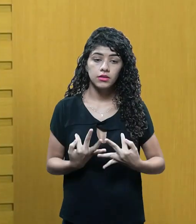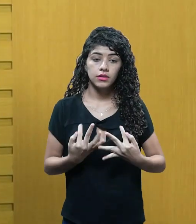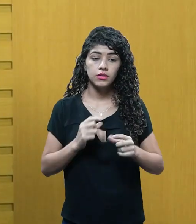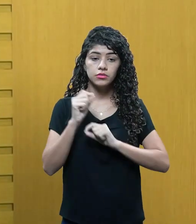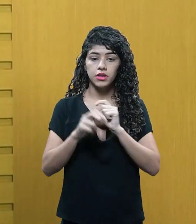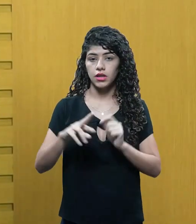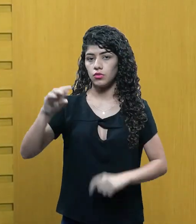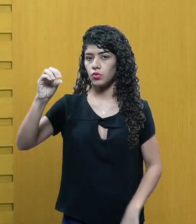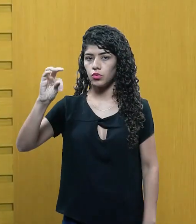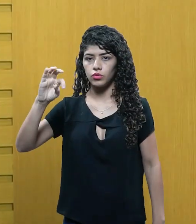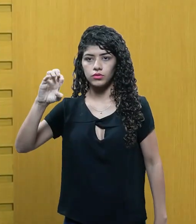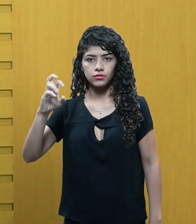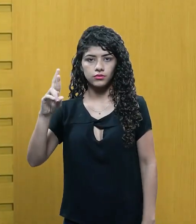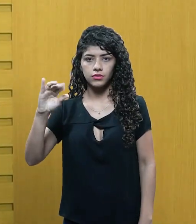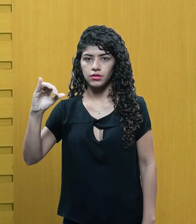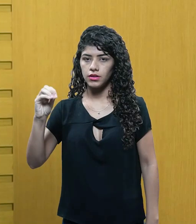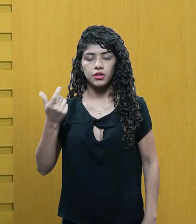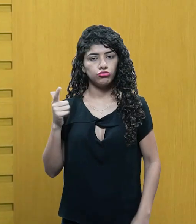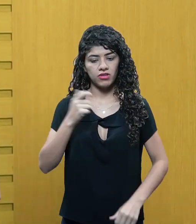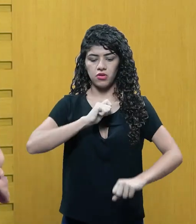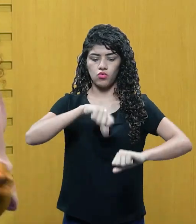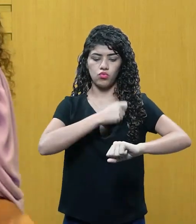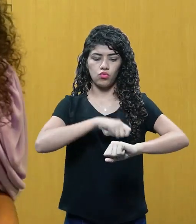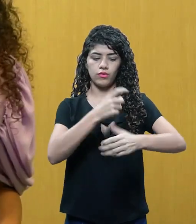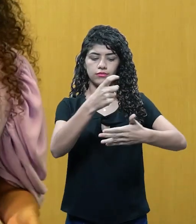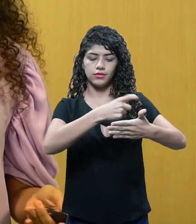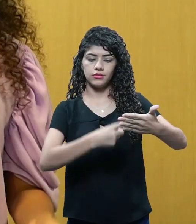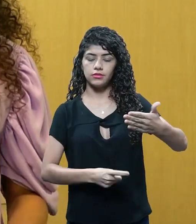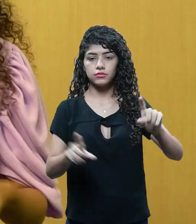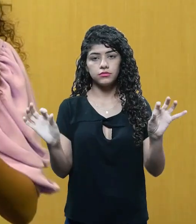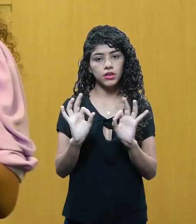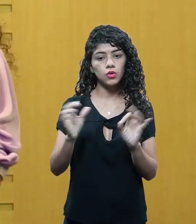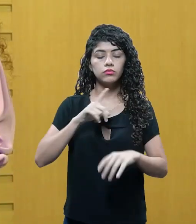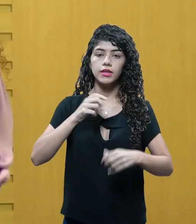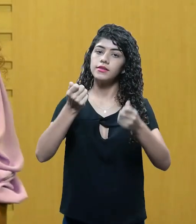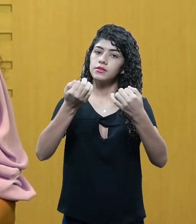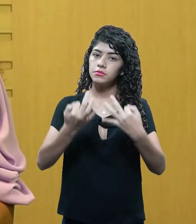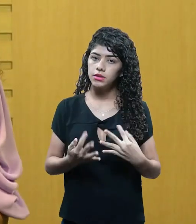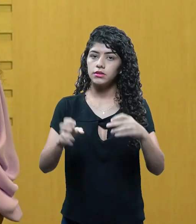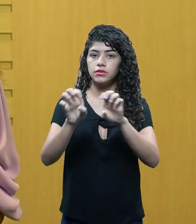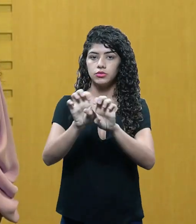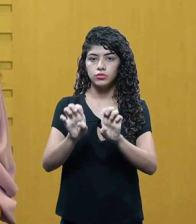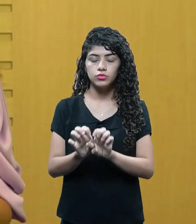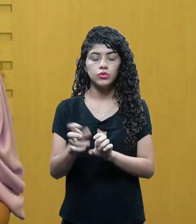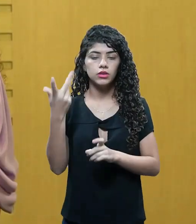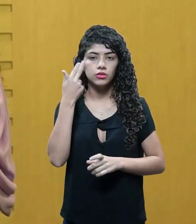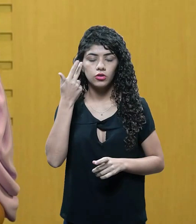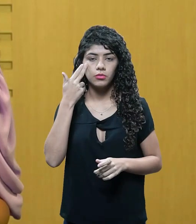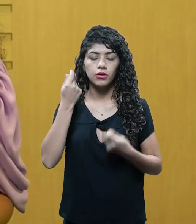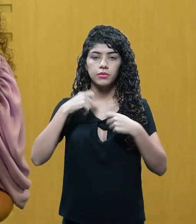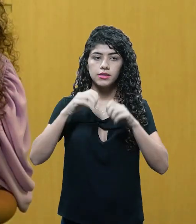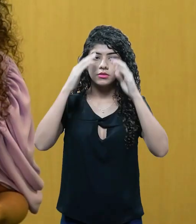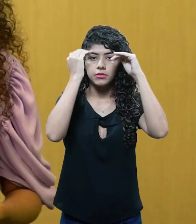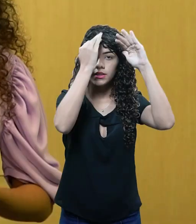coloquei aqui que o roteiro não é receita de bolo, apesar de pontos manuais explicarem uma estrutura que é